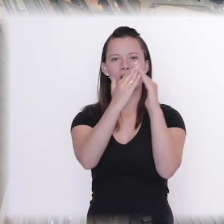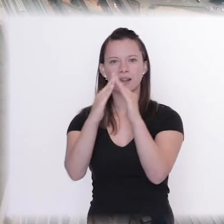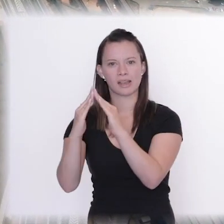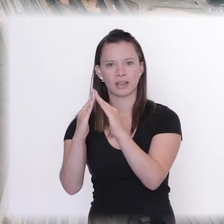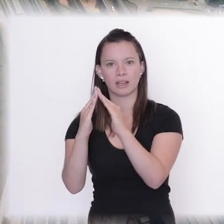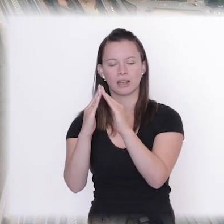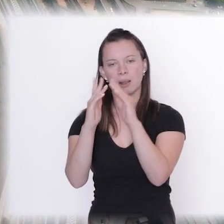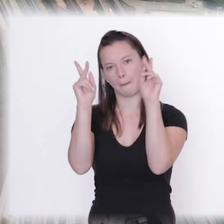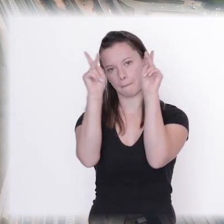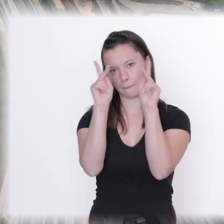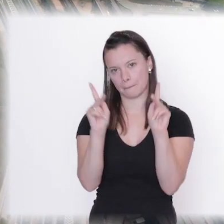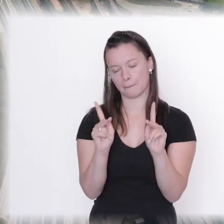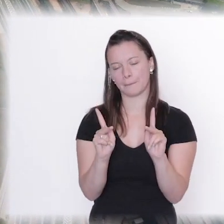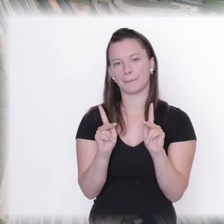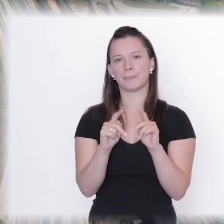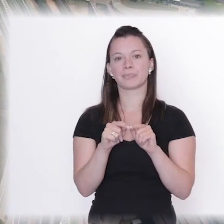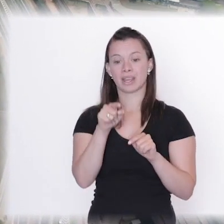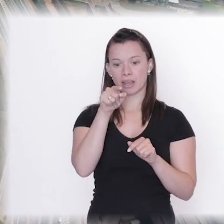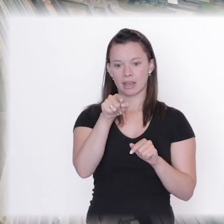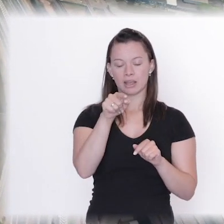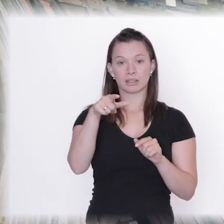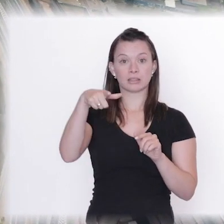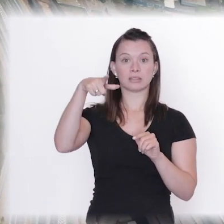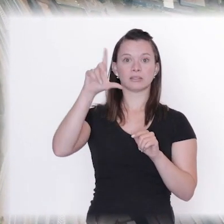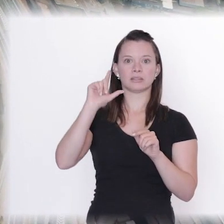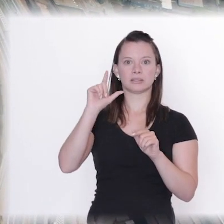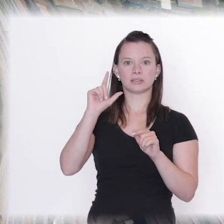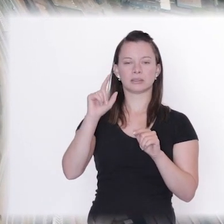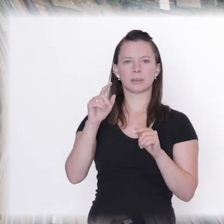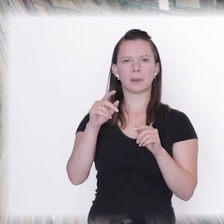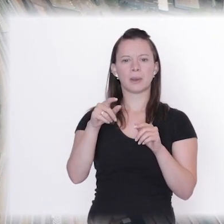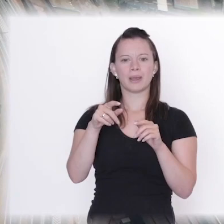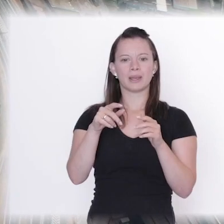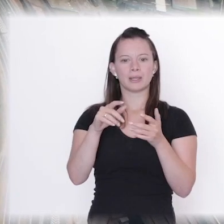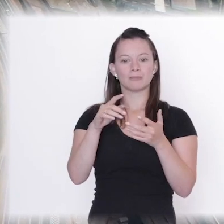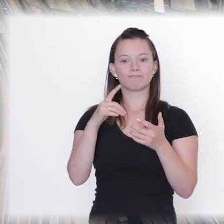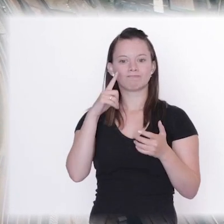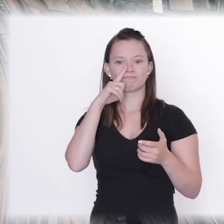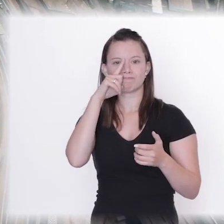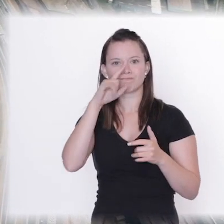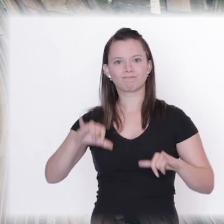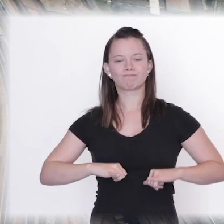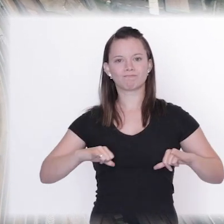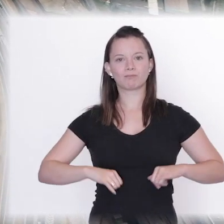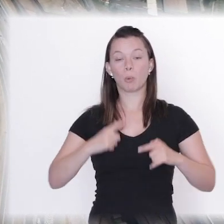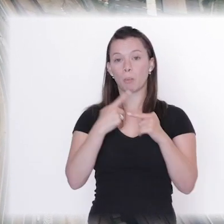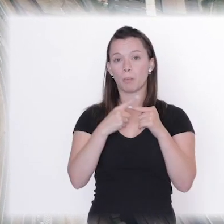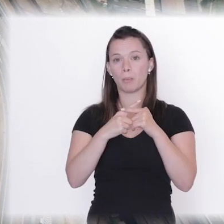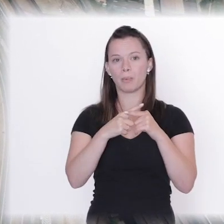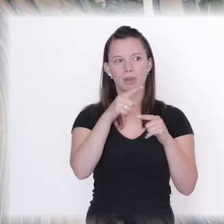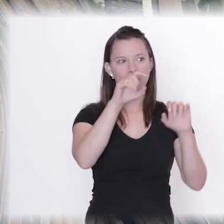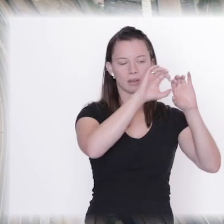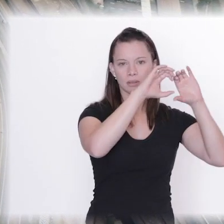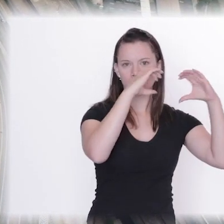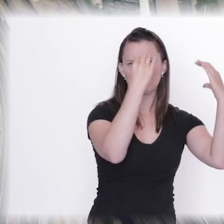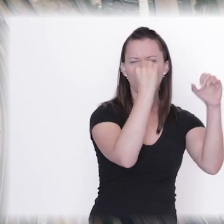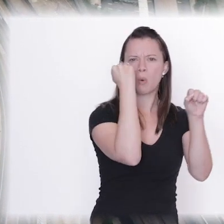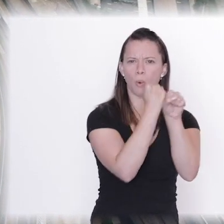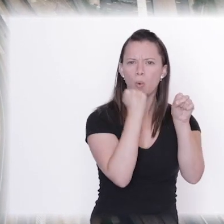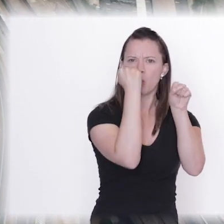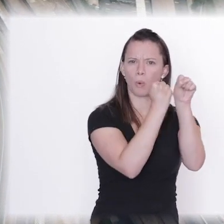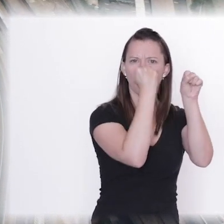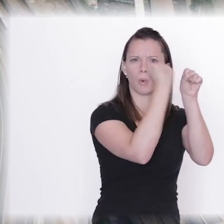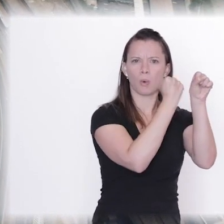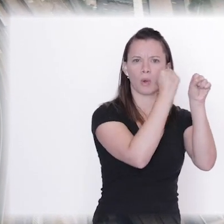Que foi violentamente ameaçada na época em que começaram a construir o estádio. Um estádio que, enfim, custou